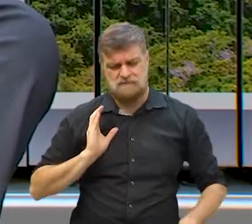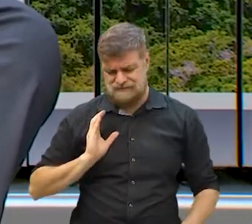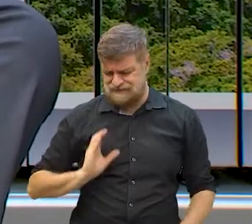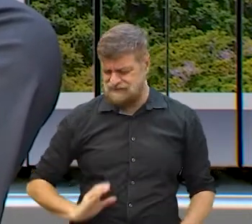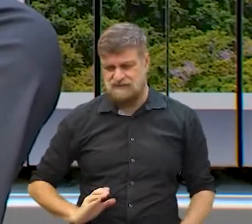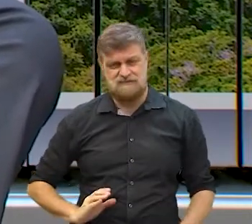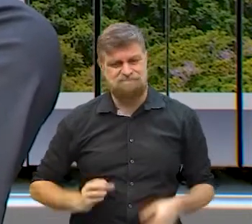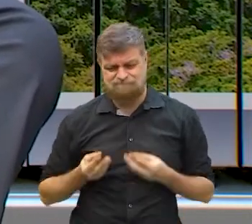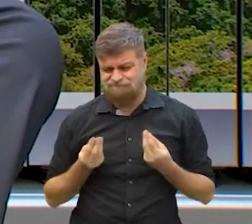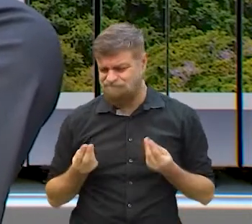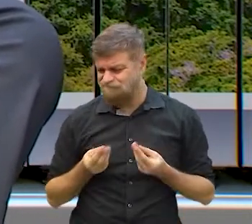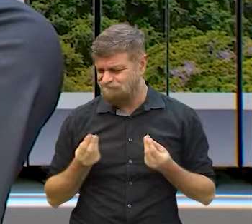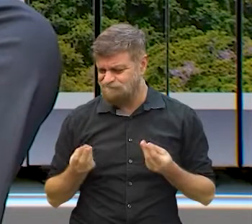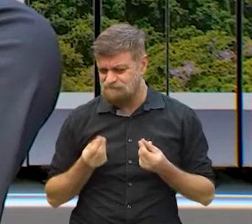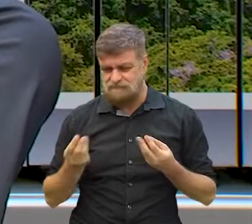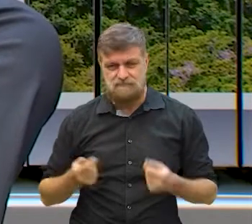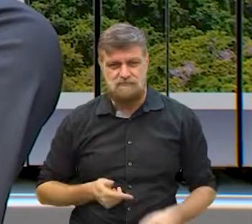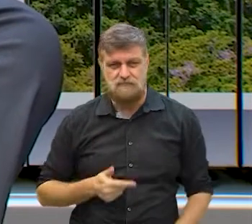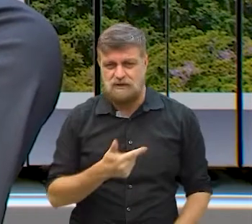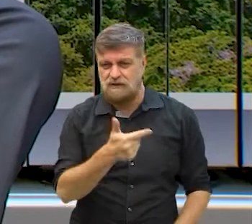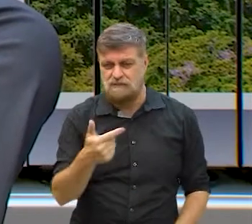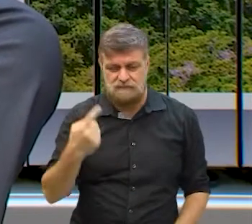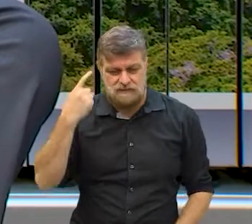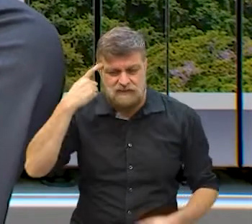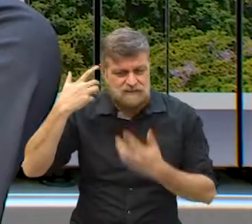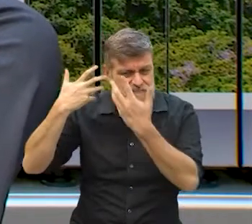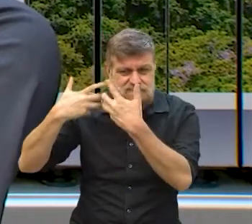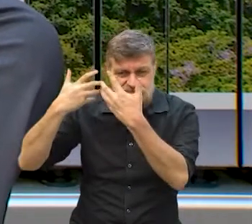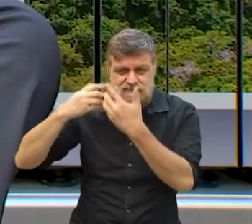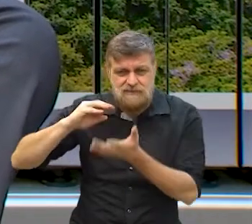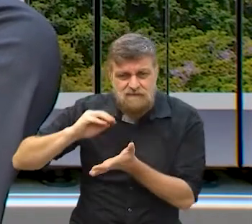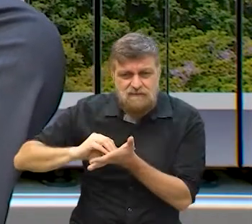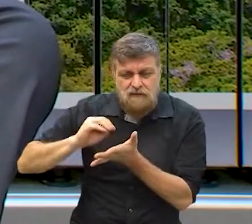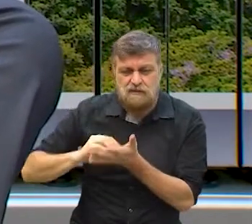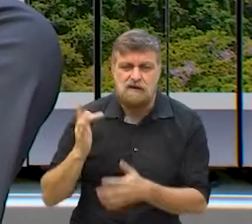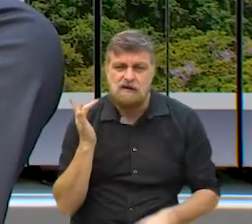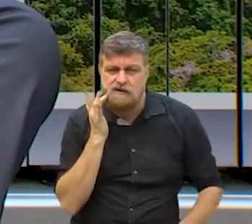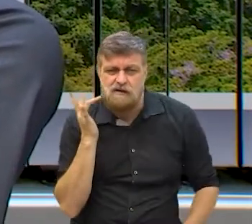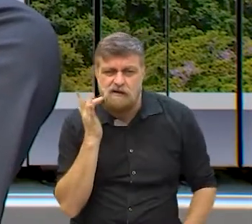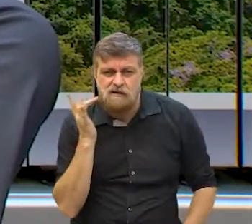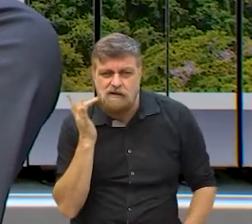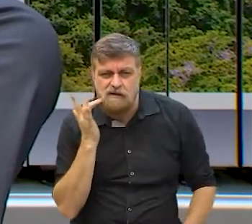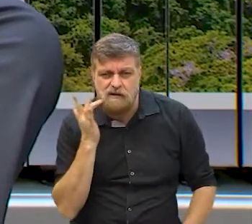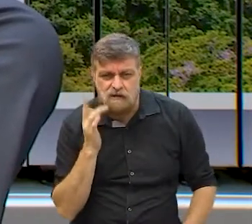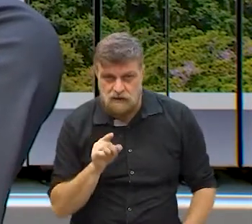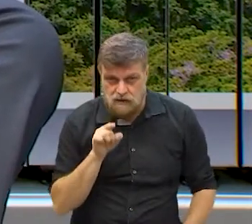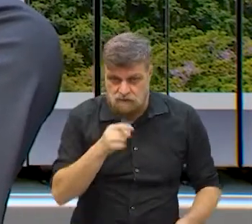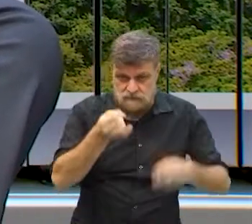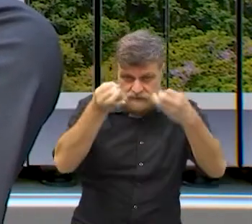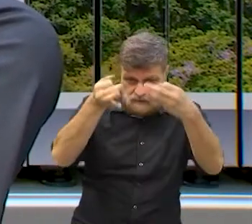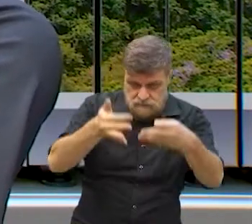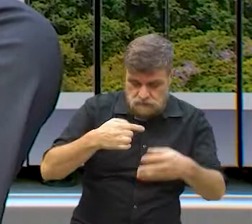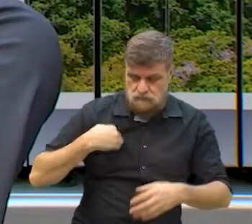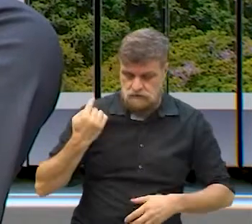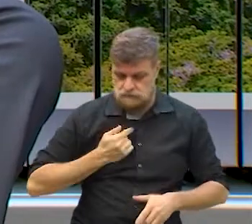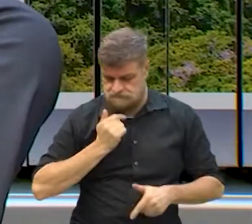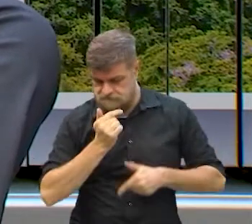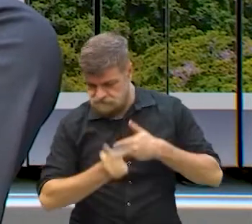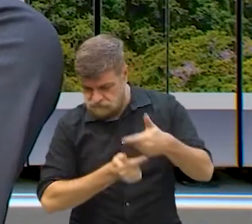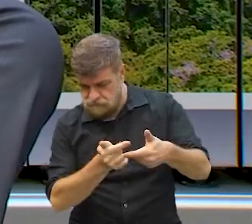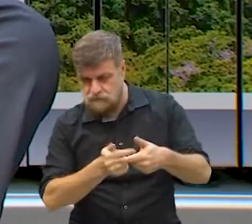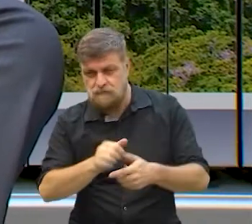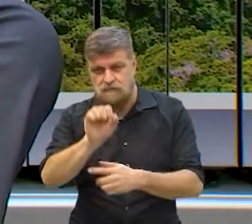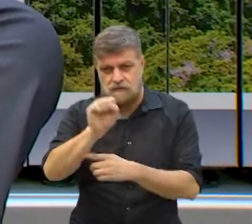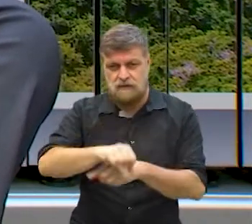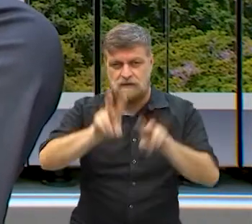é cidadania, né? Isso não demonstra realmente uma racionalidade. Então, dentro do que você falou, é fundamental sim